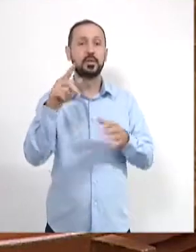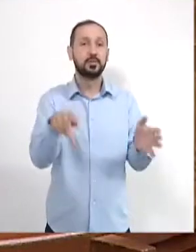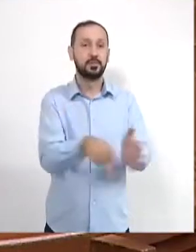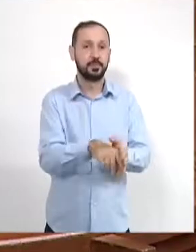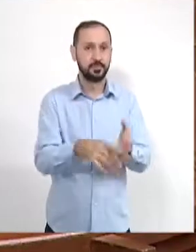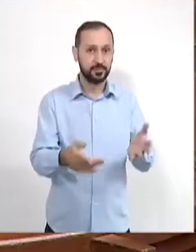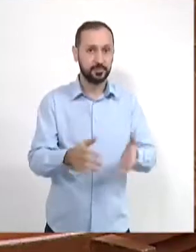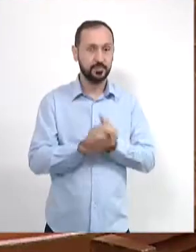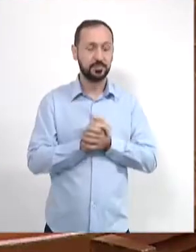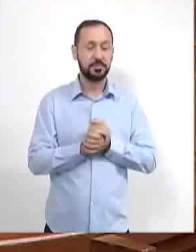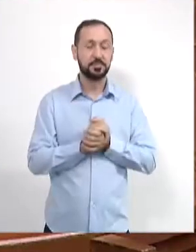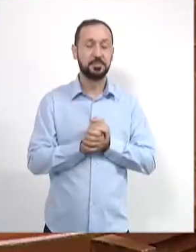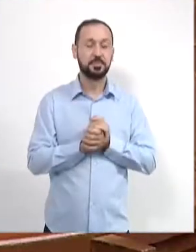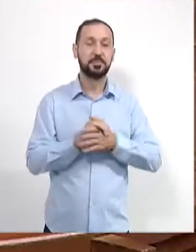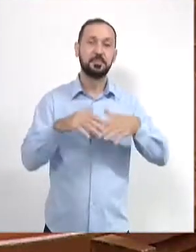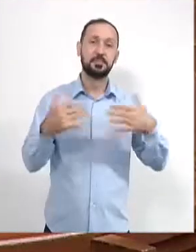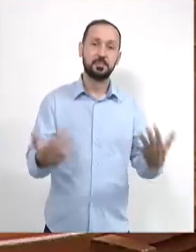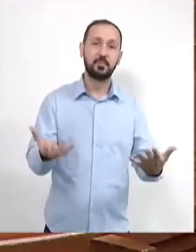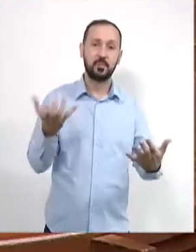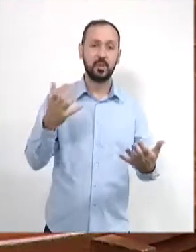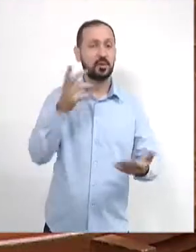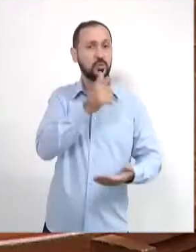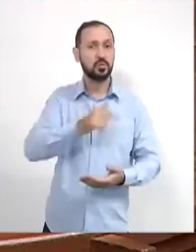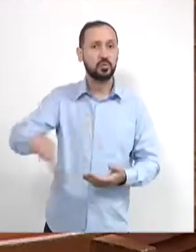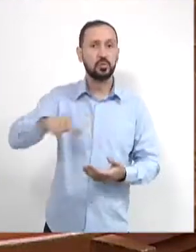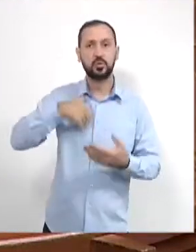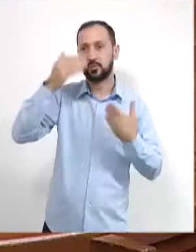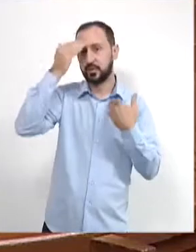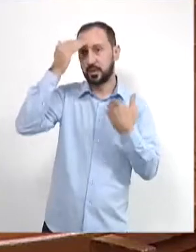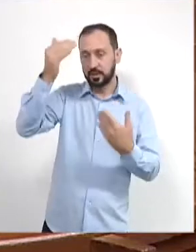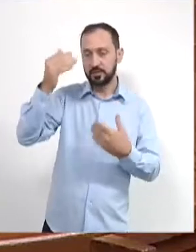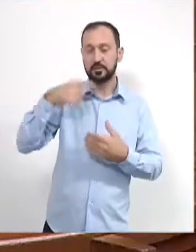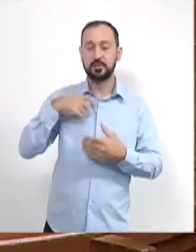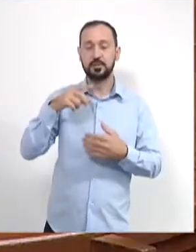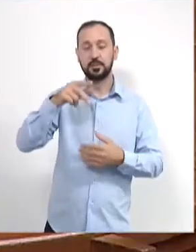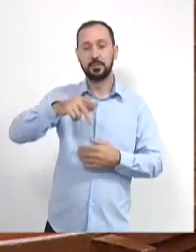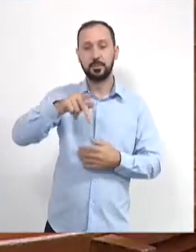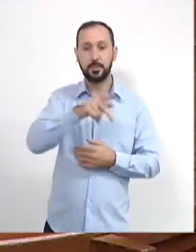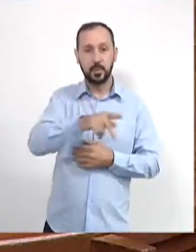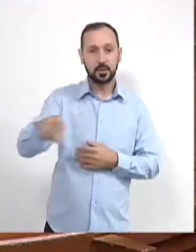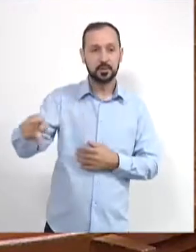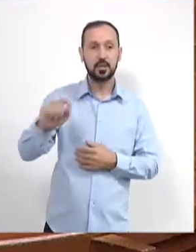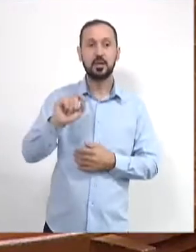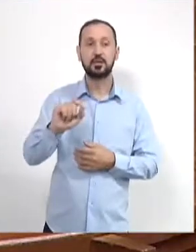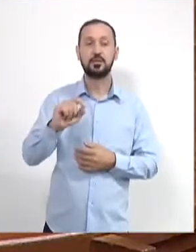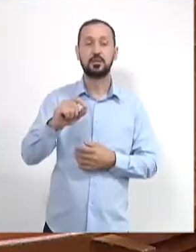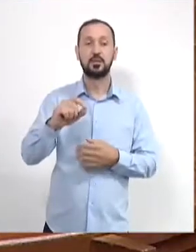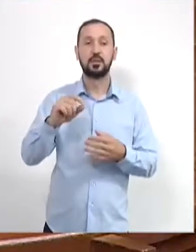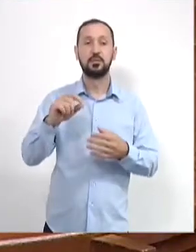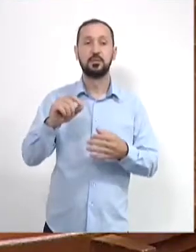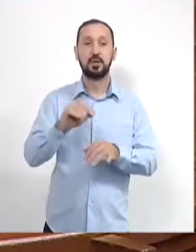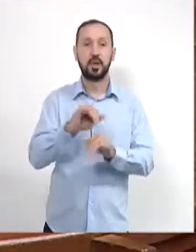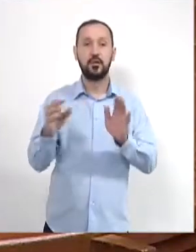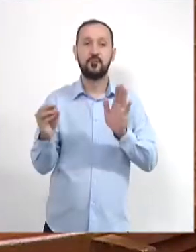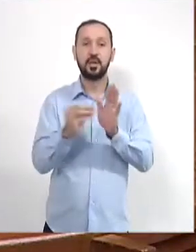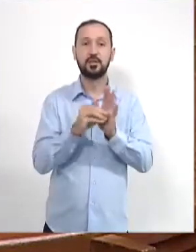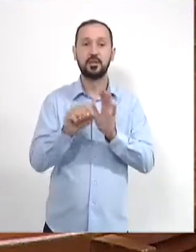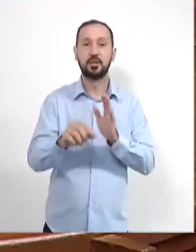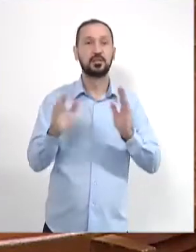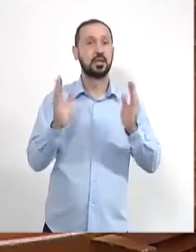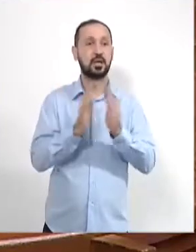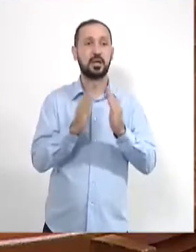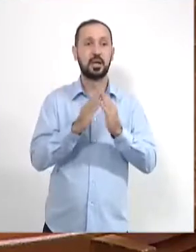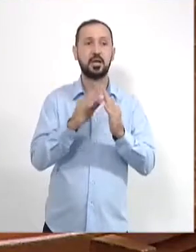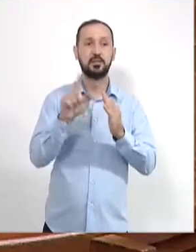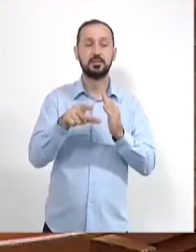momento. Portanto, quero aqui mais uma vez, senhor presidente, em poucas palavras, deixar esse registro de que esta casa está dando